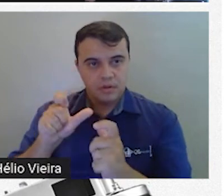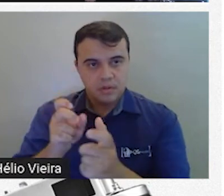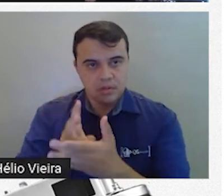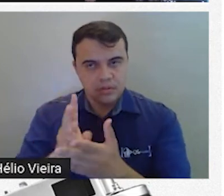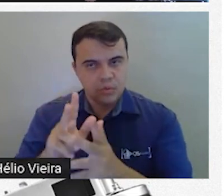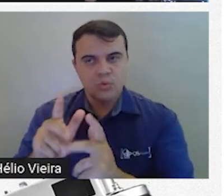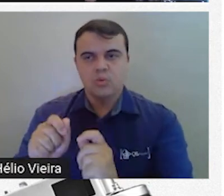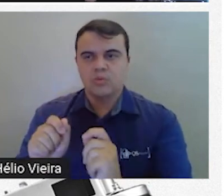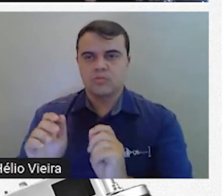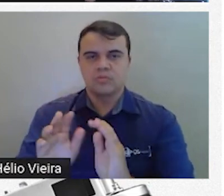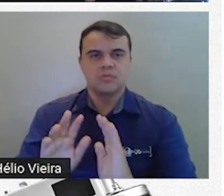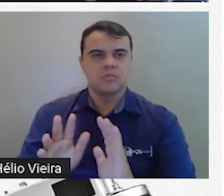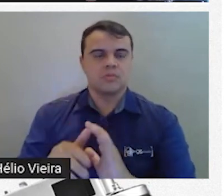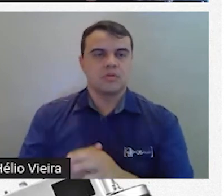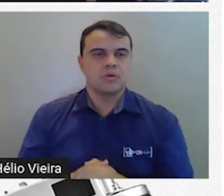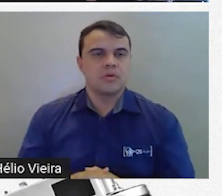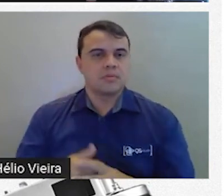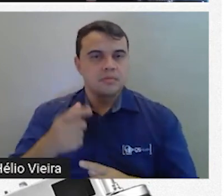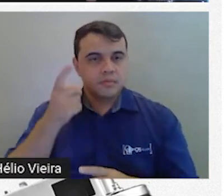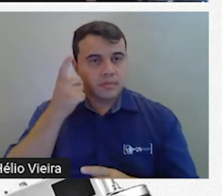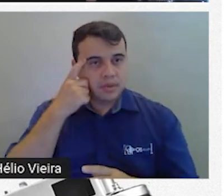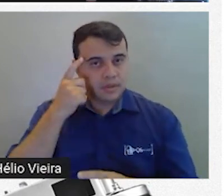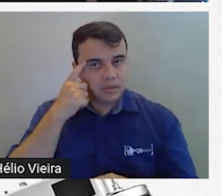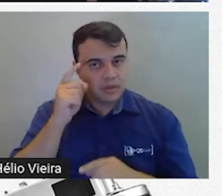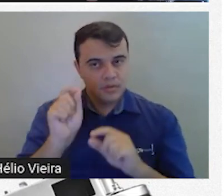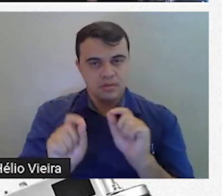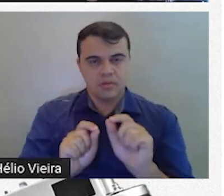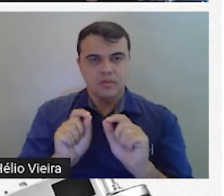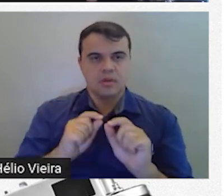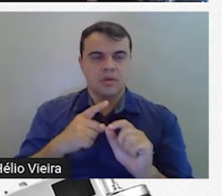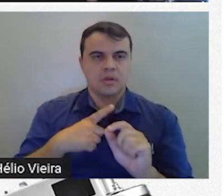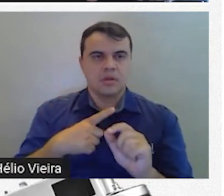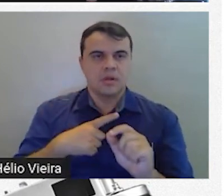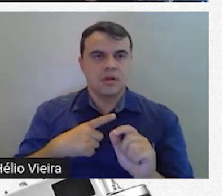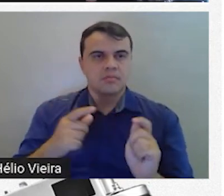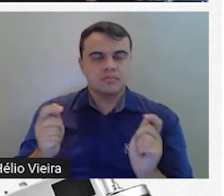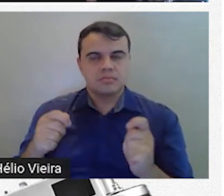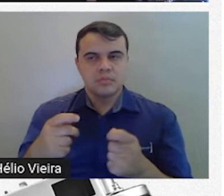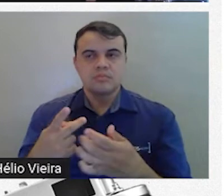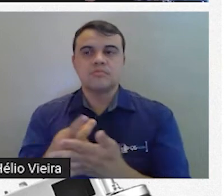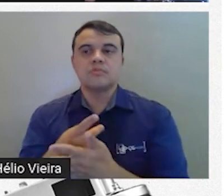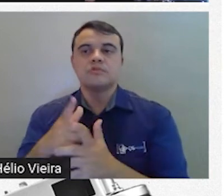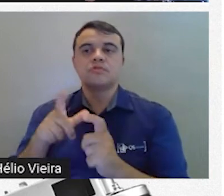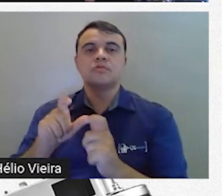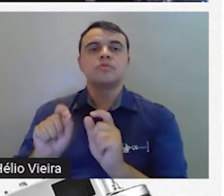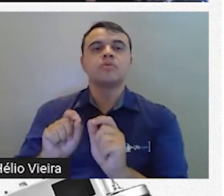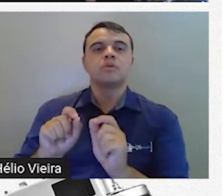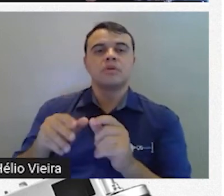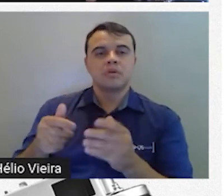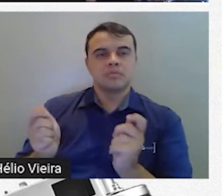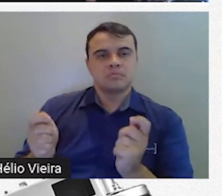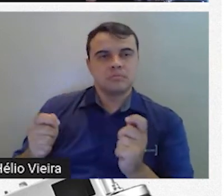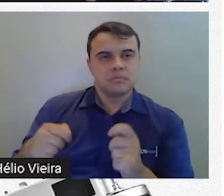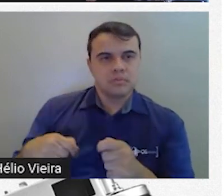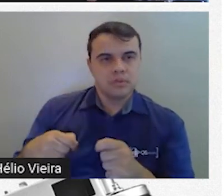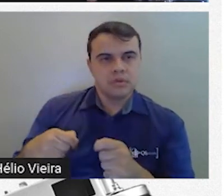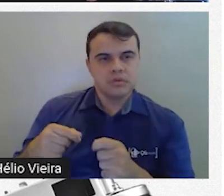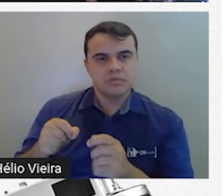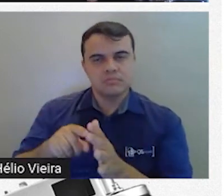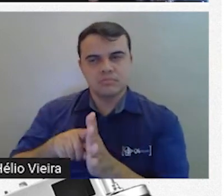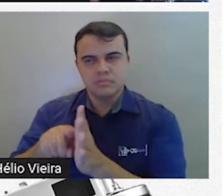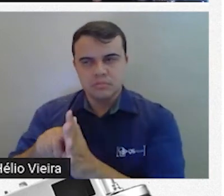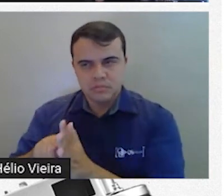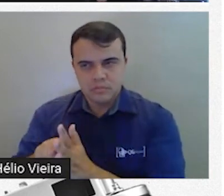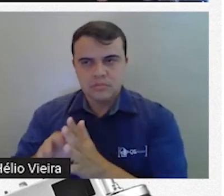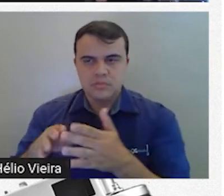tudo, refletir um pouco o que pode ser fotografado, o que pode ser elaborado,